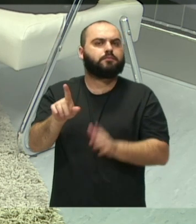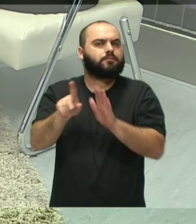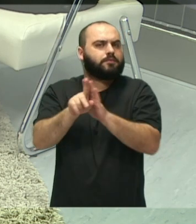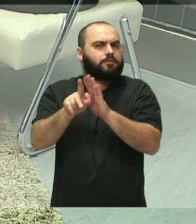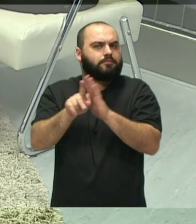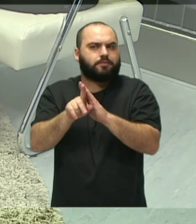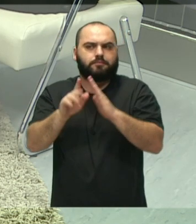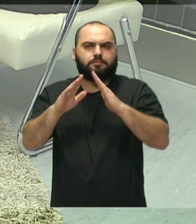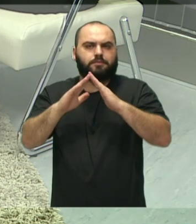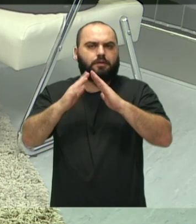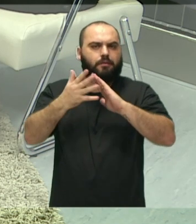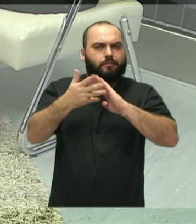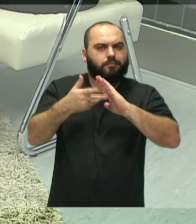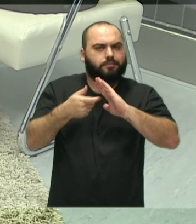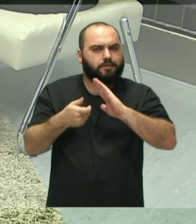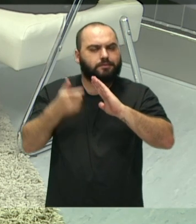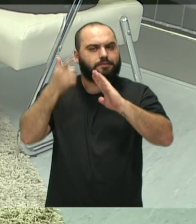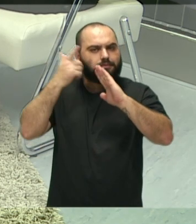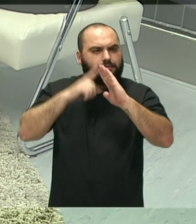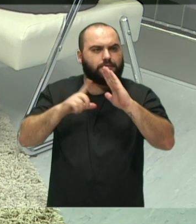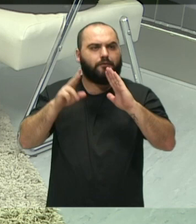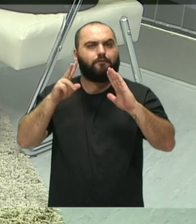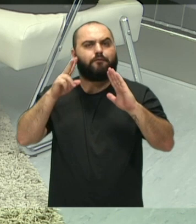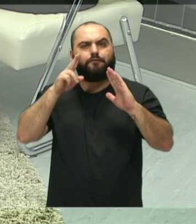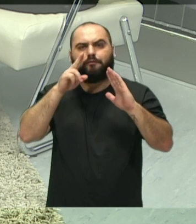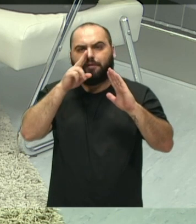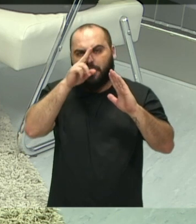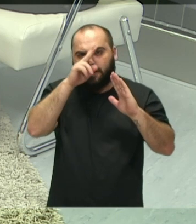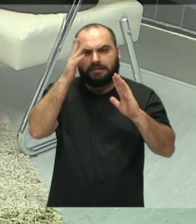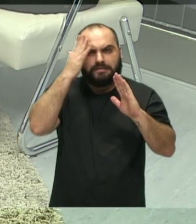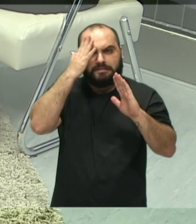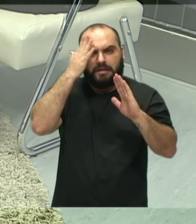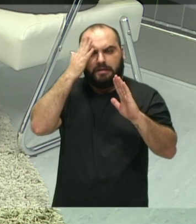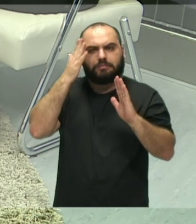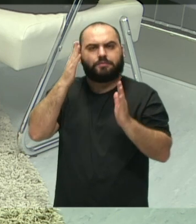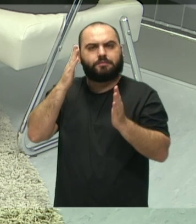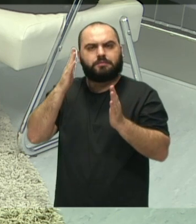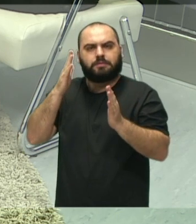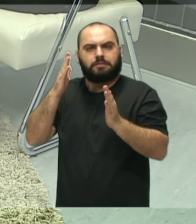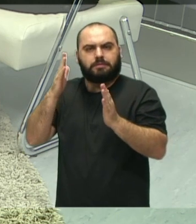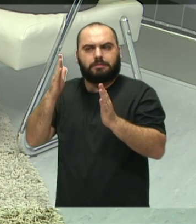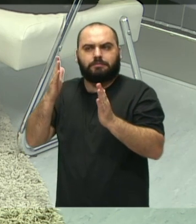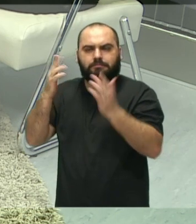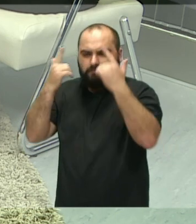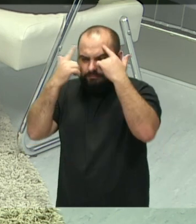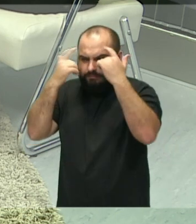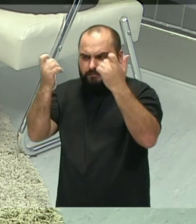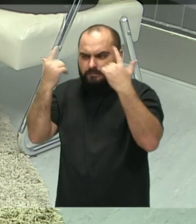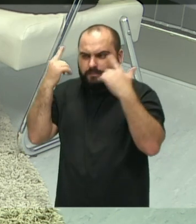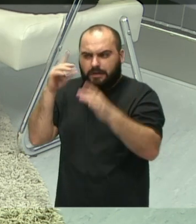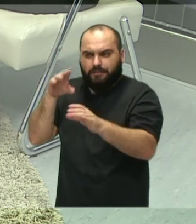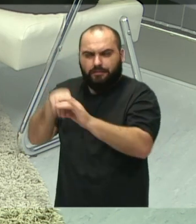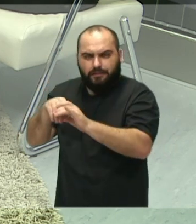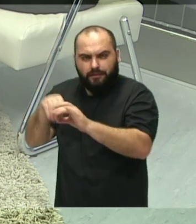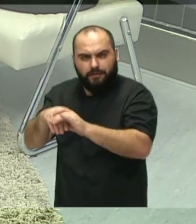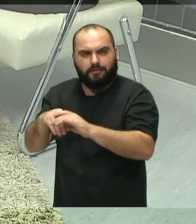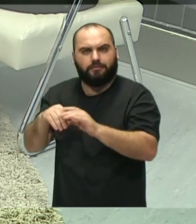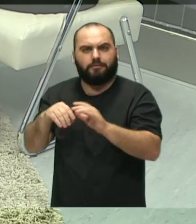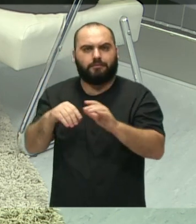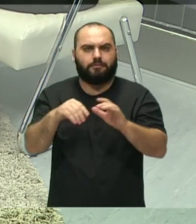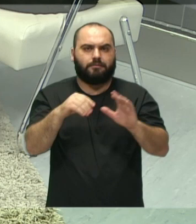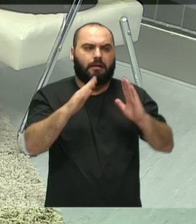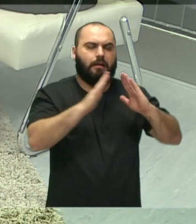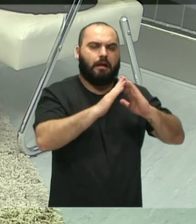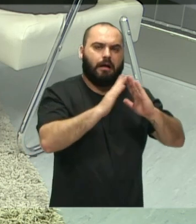uma maneira muito forte, assim, de abusos dentro até do abrigo, de abusos depois na casa de adoção, de crianças